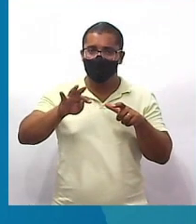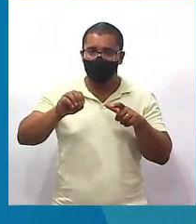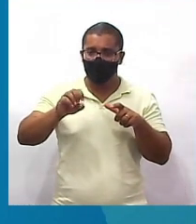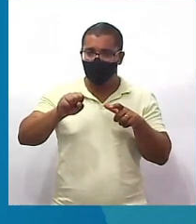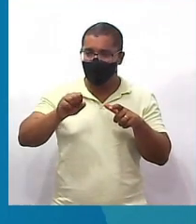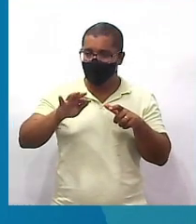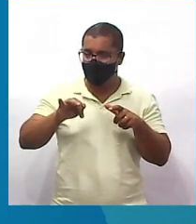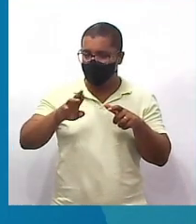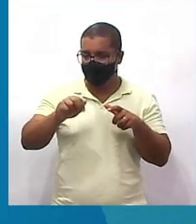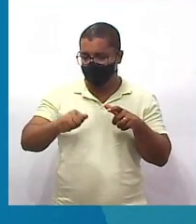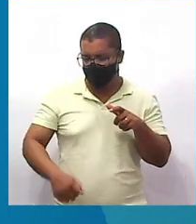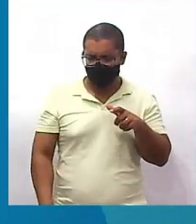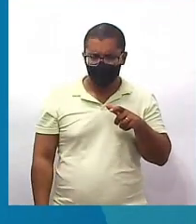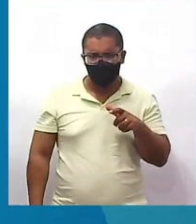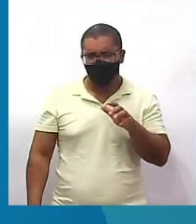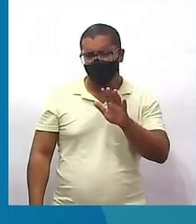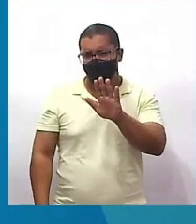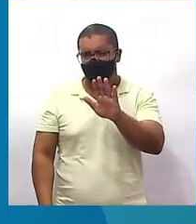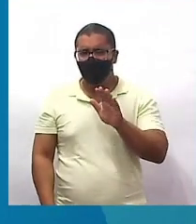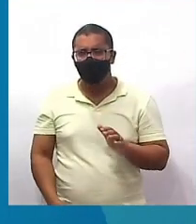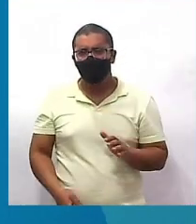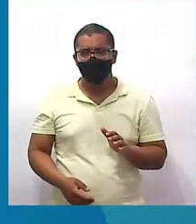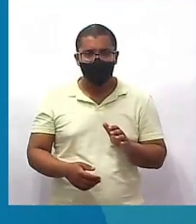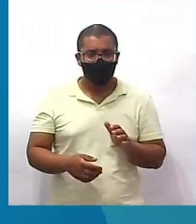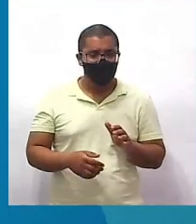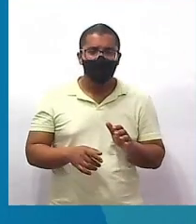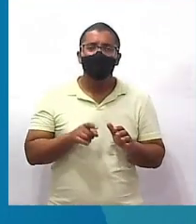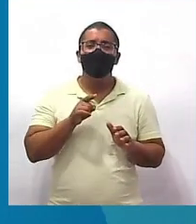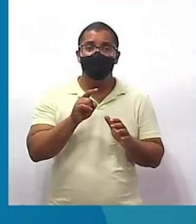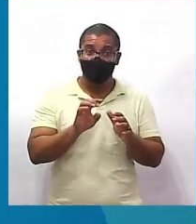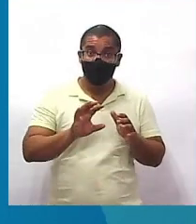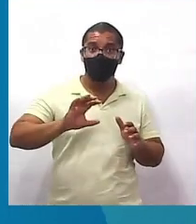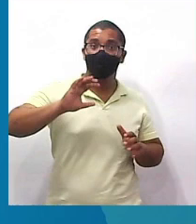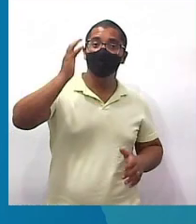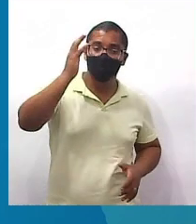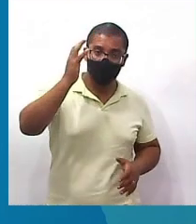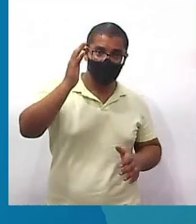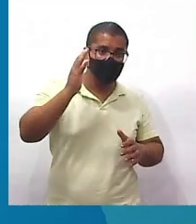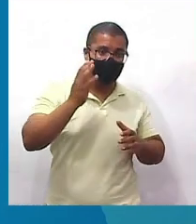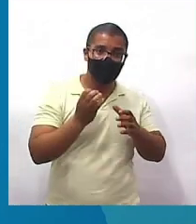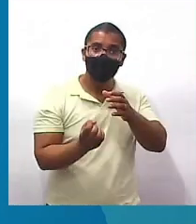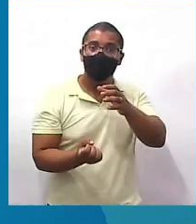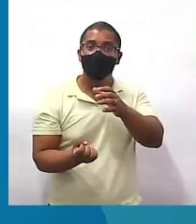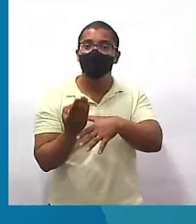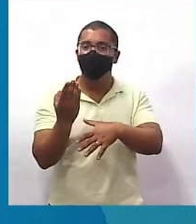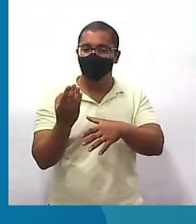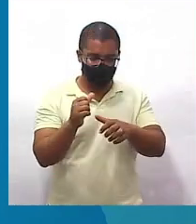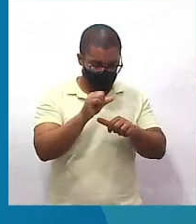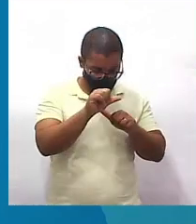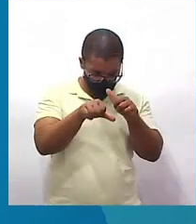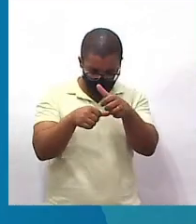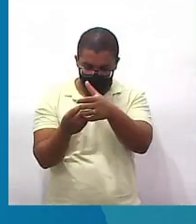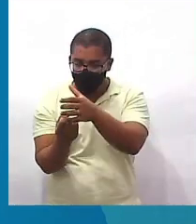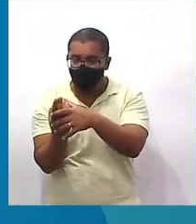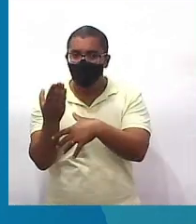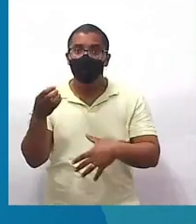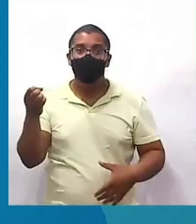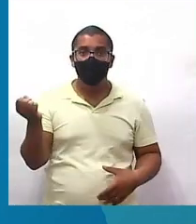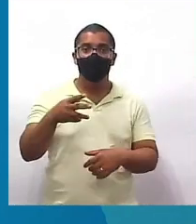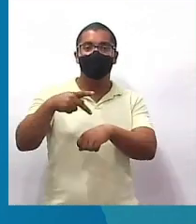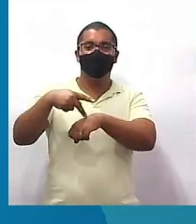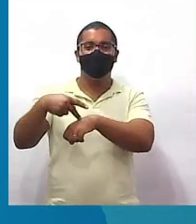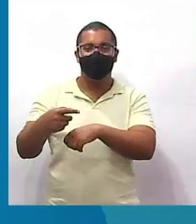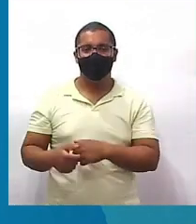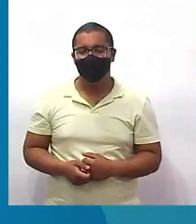vai acontecer, o que é que acontece? Uma transformação, o surgimento na realidade de novas